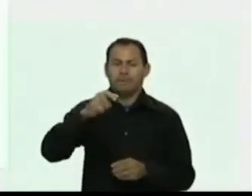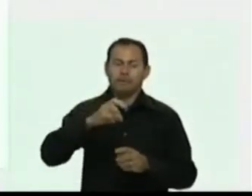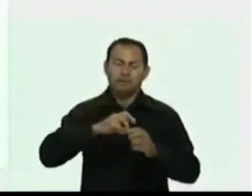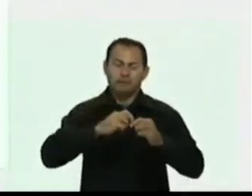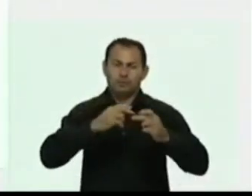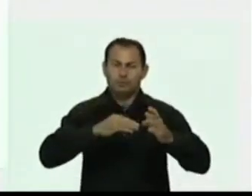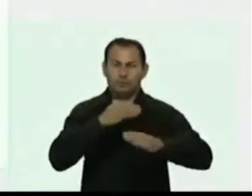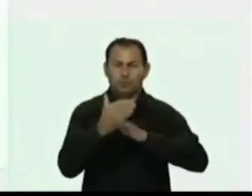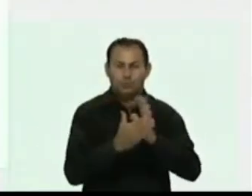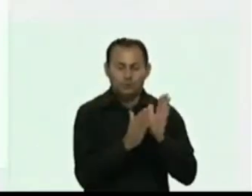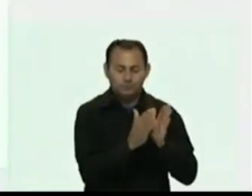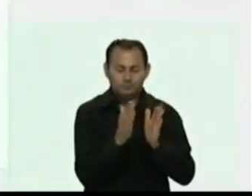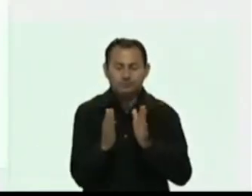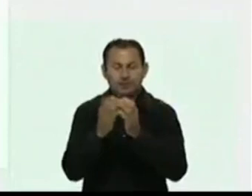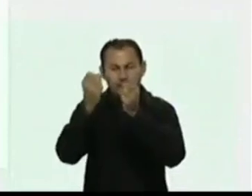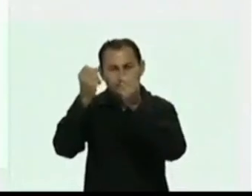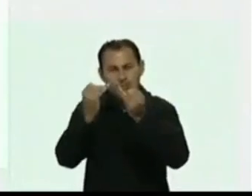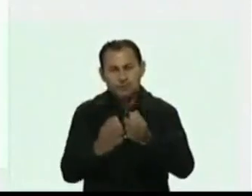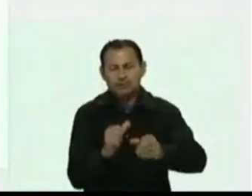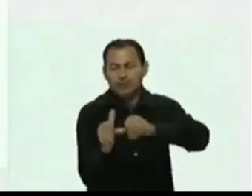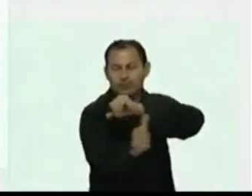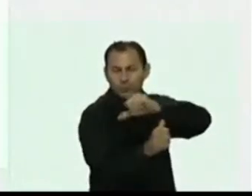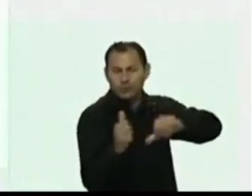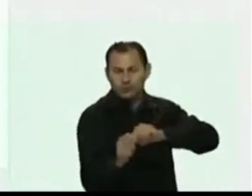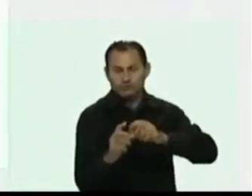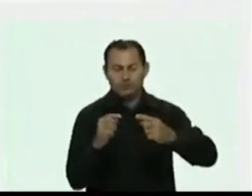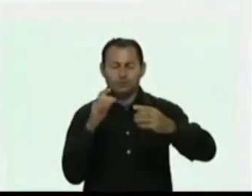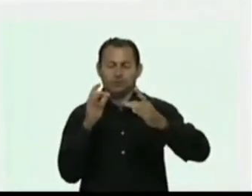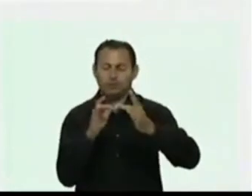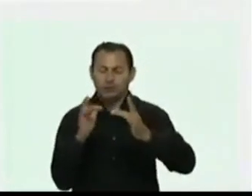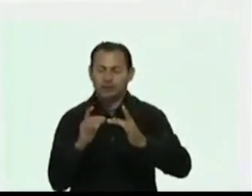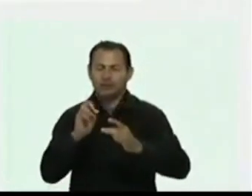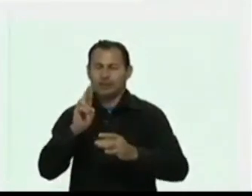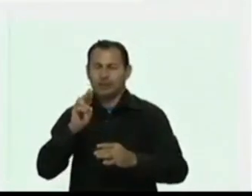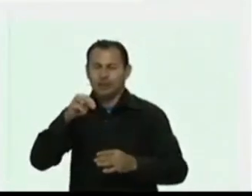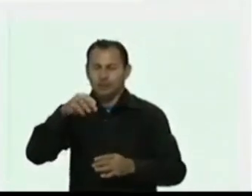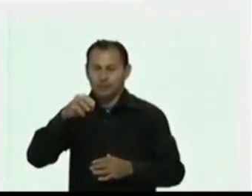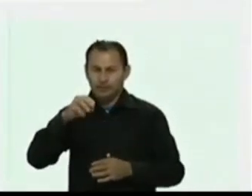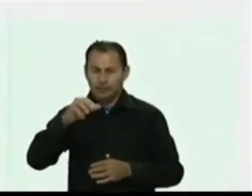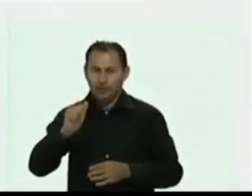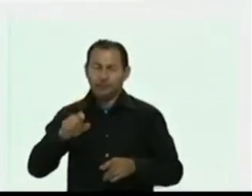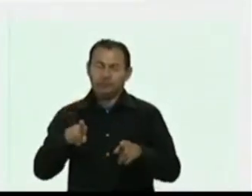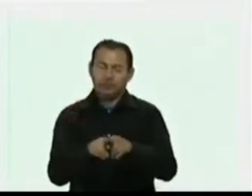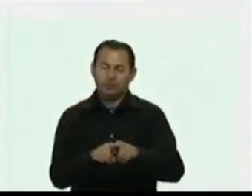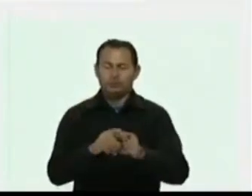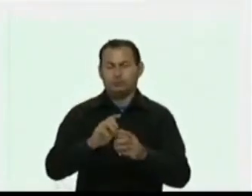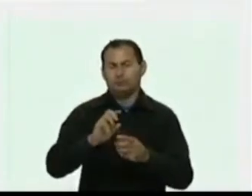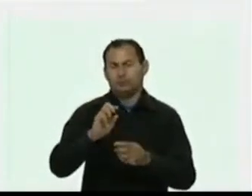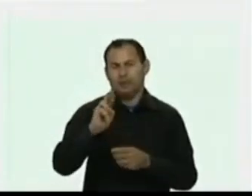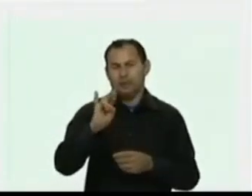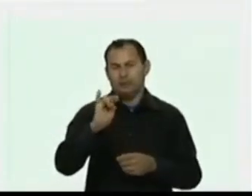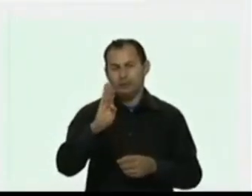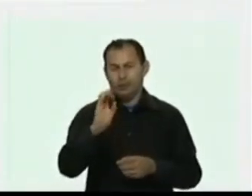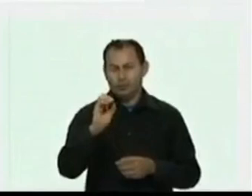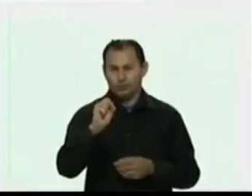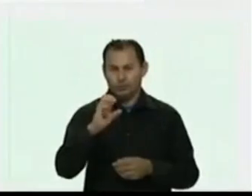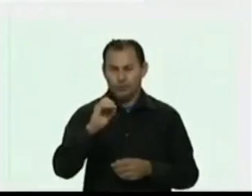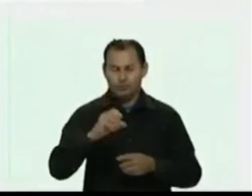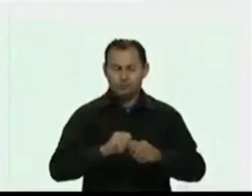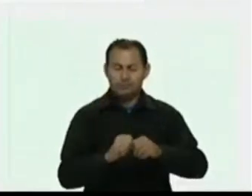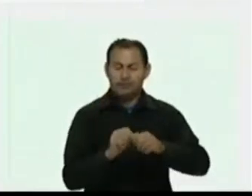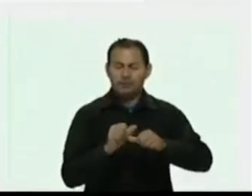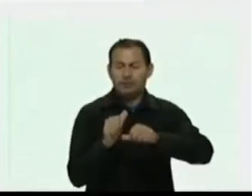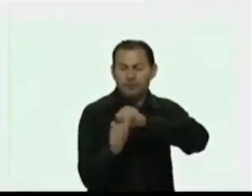essa maquinaria, que a gente não vai entrar aqui, mas que a gente já conhece, né? Então, e como é feita essa